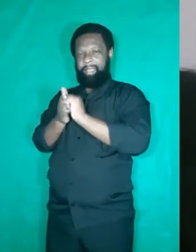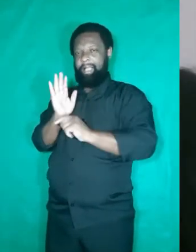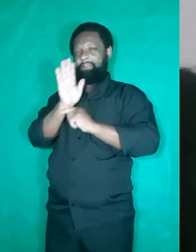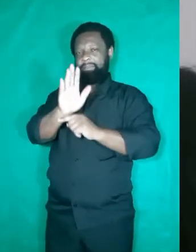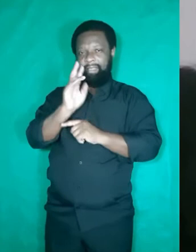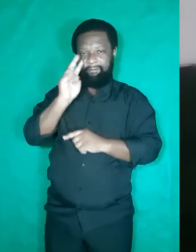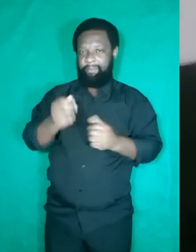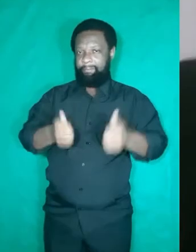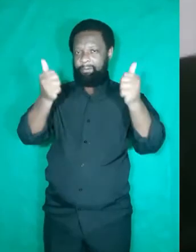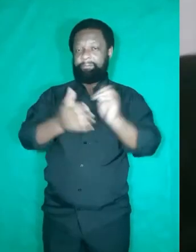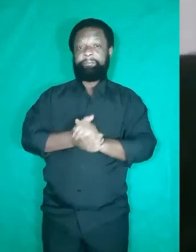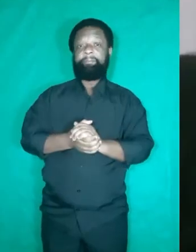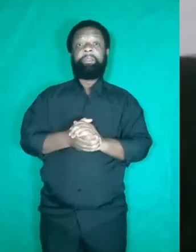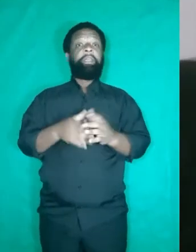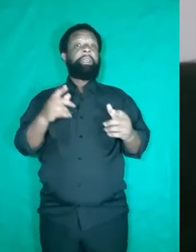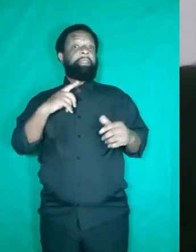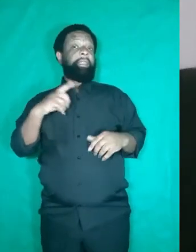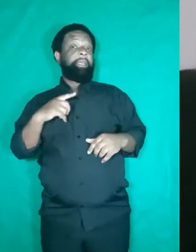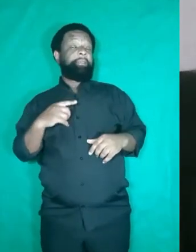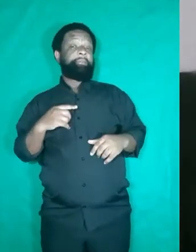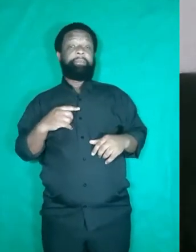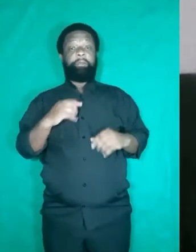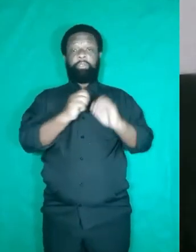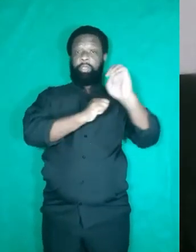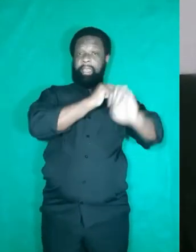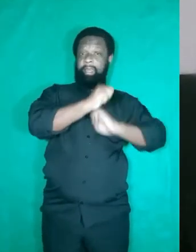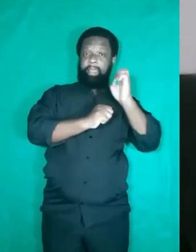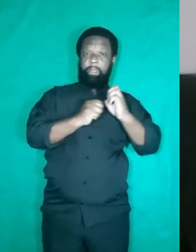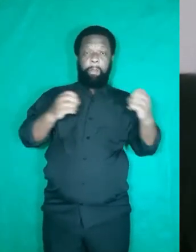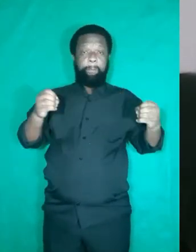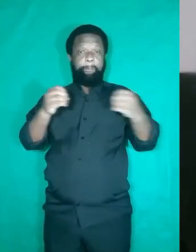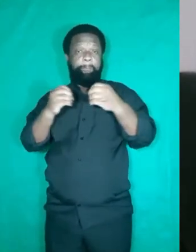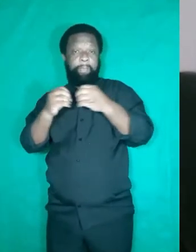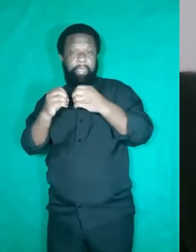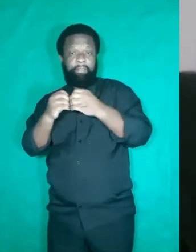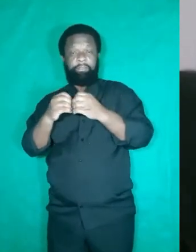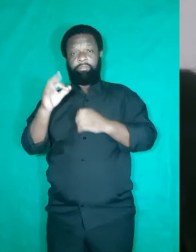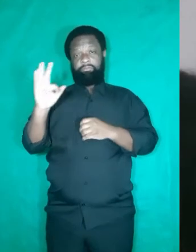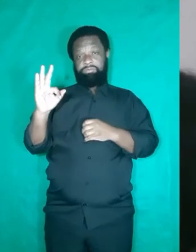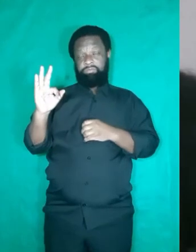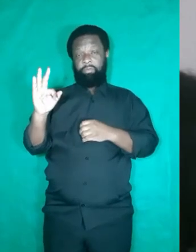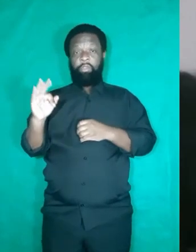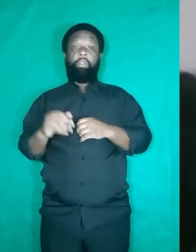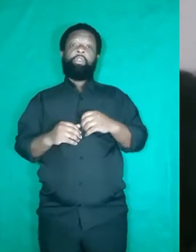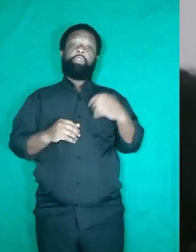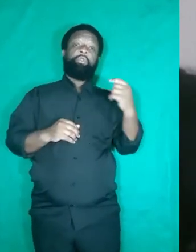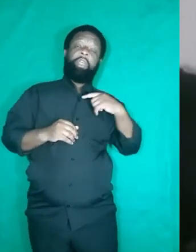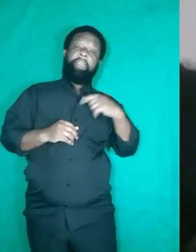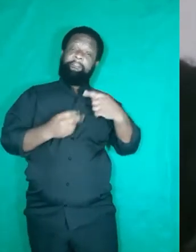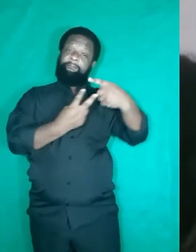melhor. Bom, pessoal, então eu tenho aqui os elétrons mais próximos desse flúor e desse, e eu tenho